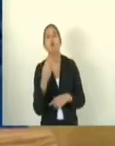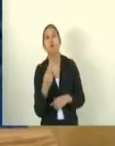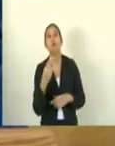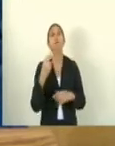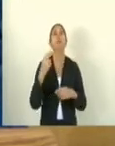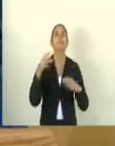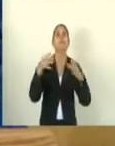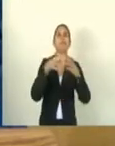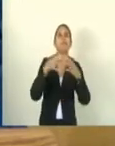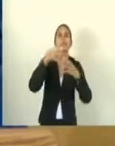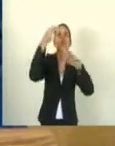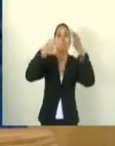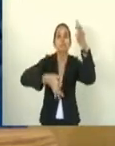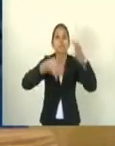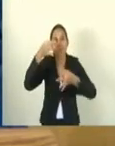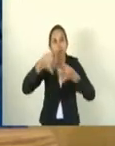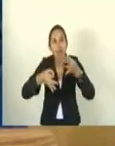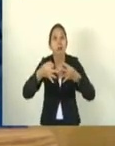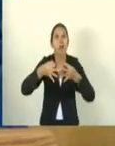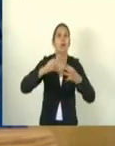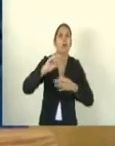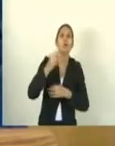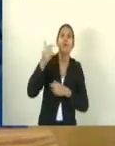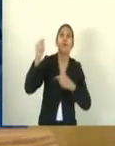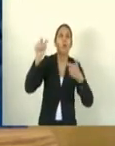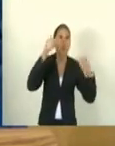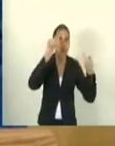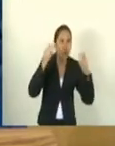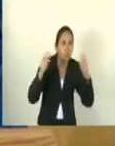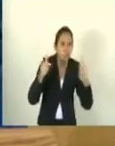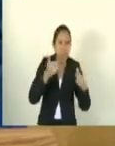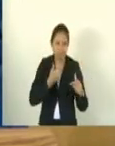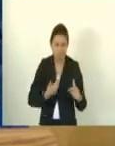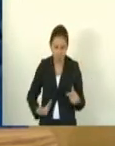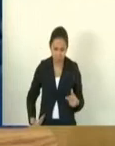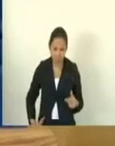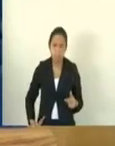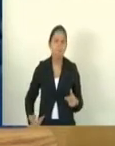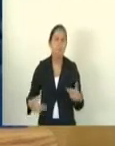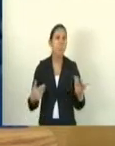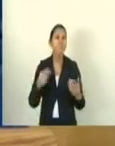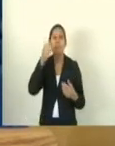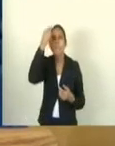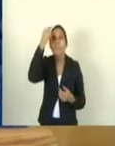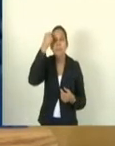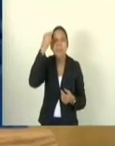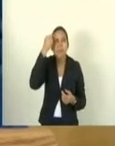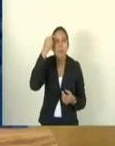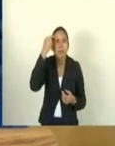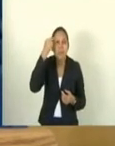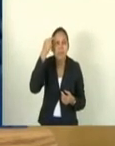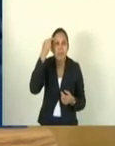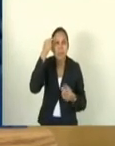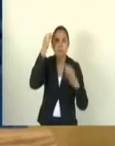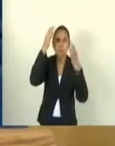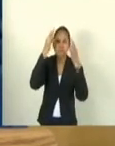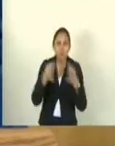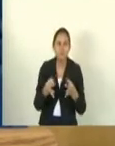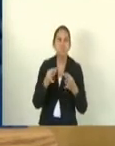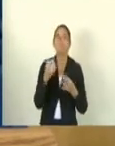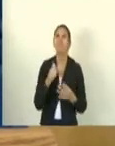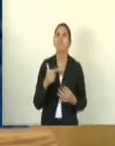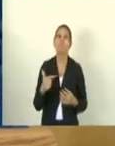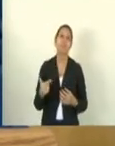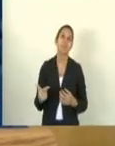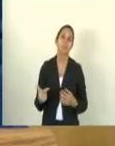Judiciário, seja em outras instâncias, as pessoas não têm um pensamento republicano. Elas